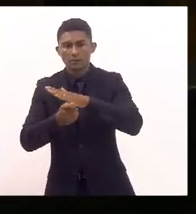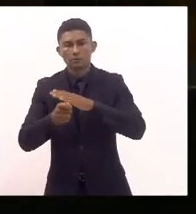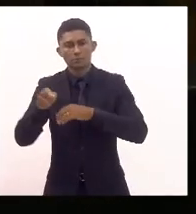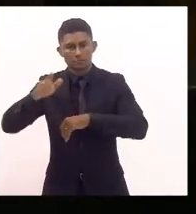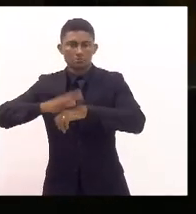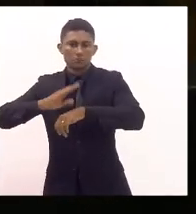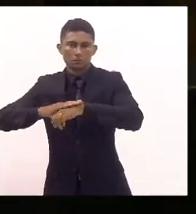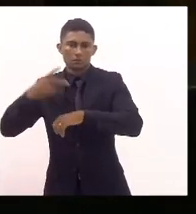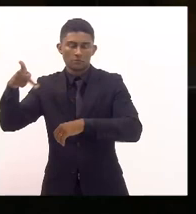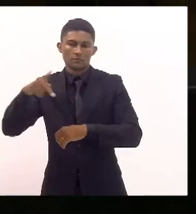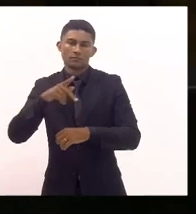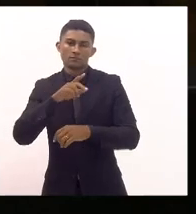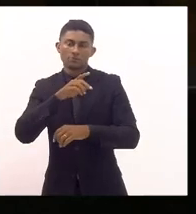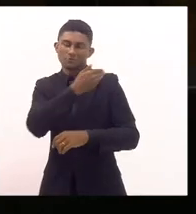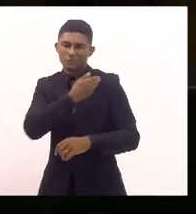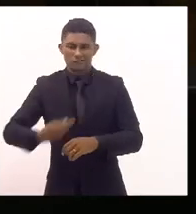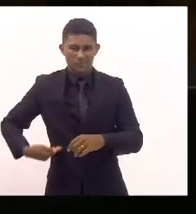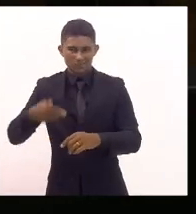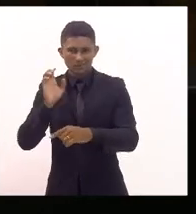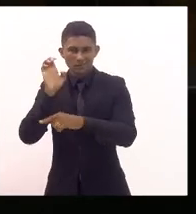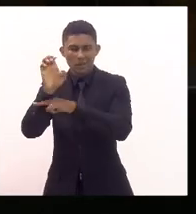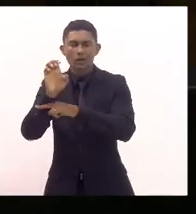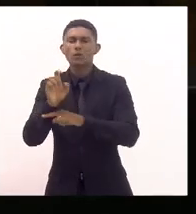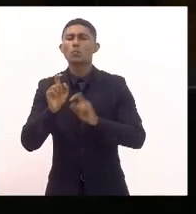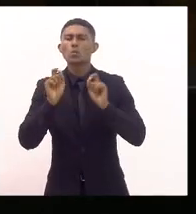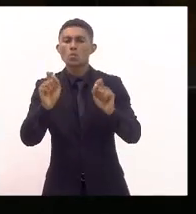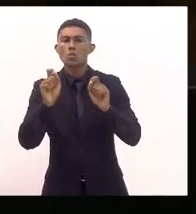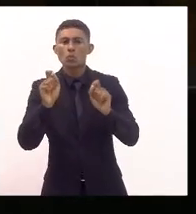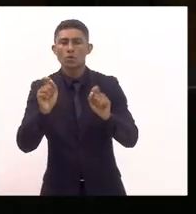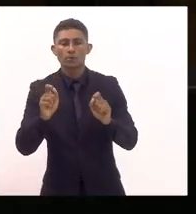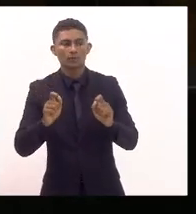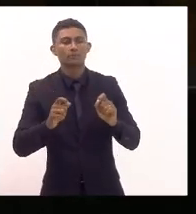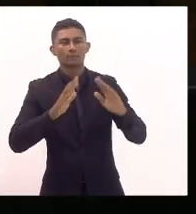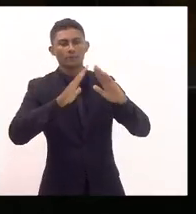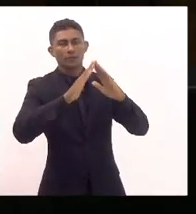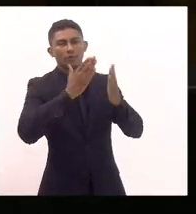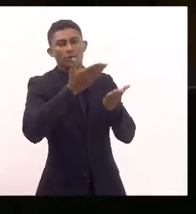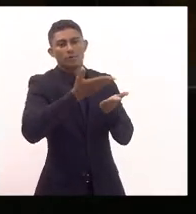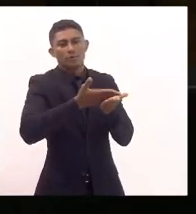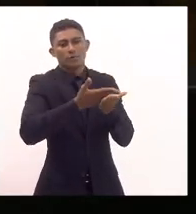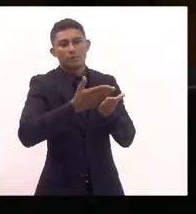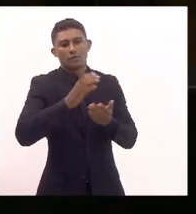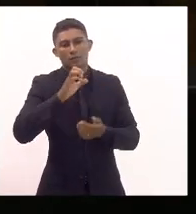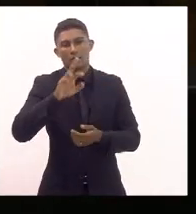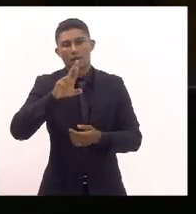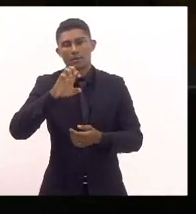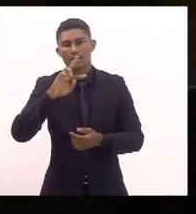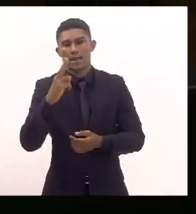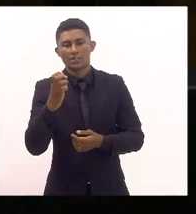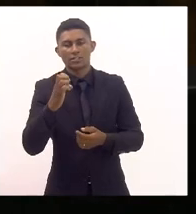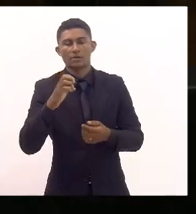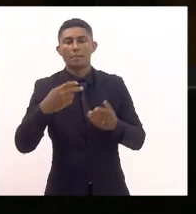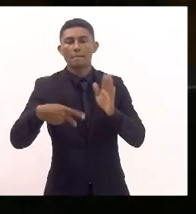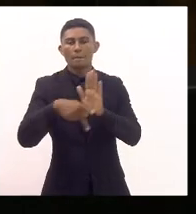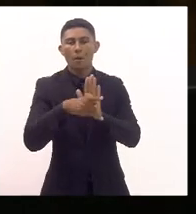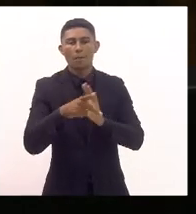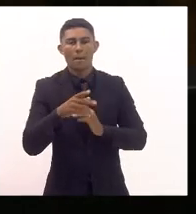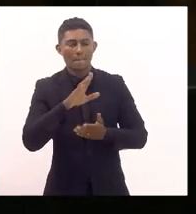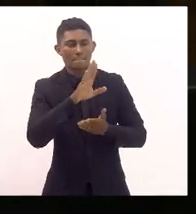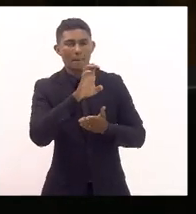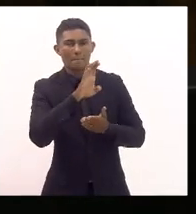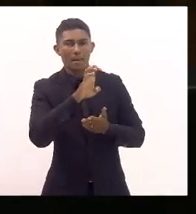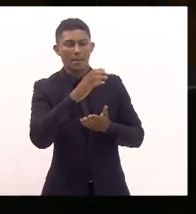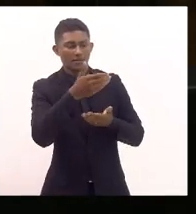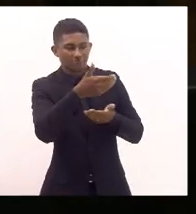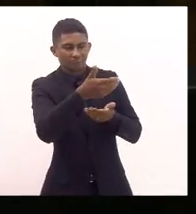Estado na no cofinanciamento de creches aos seus 92 municípios movimento